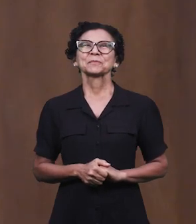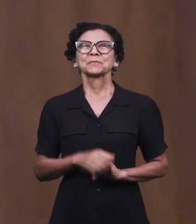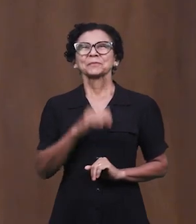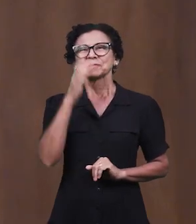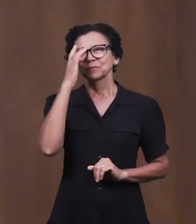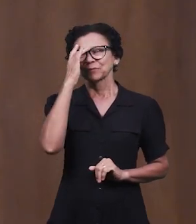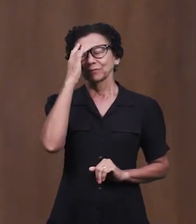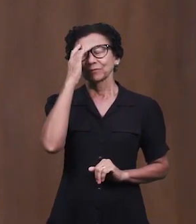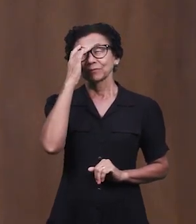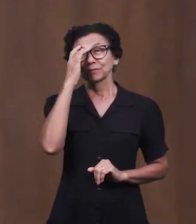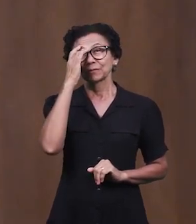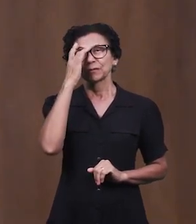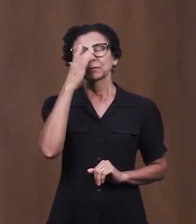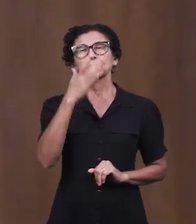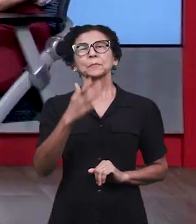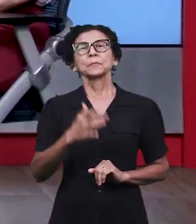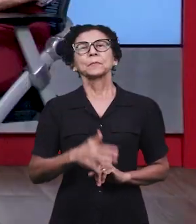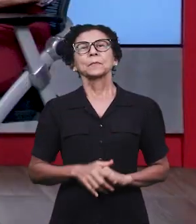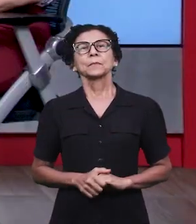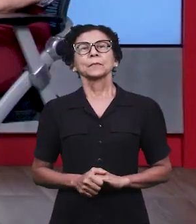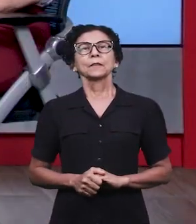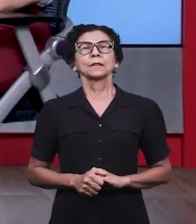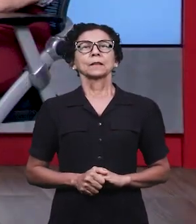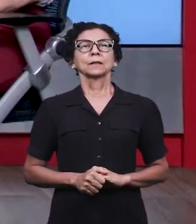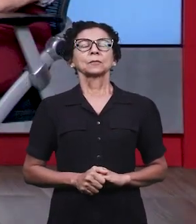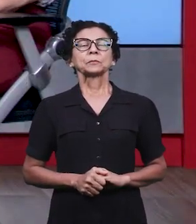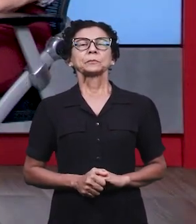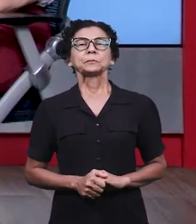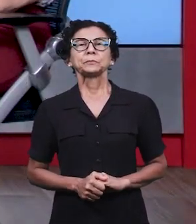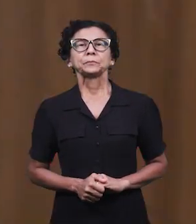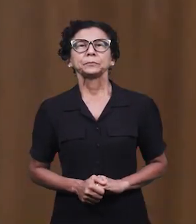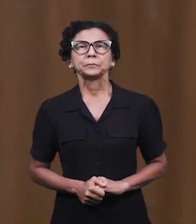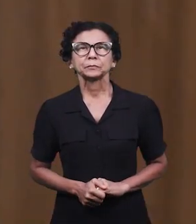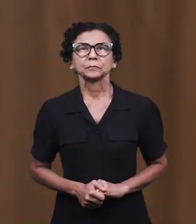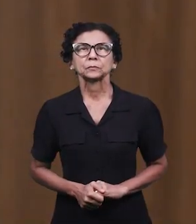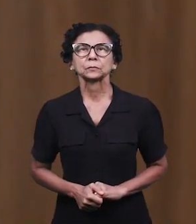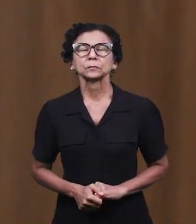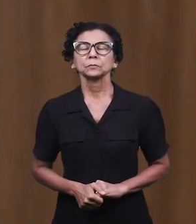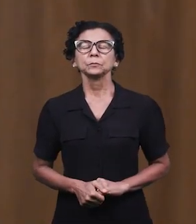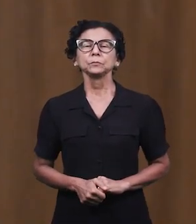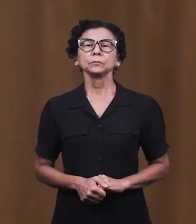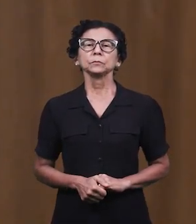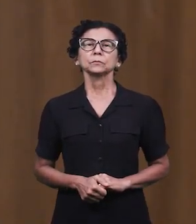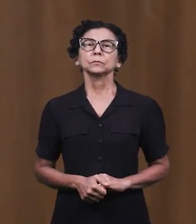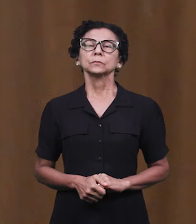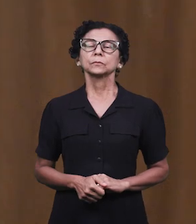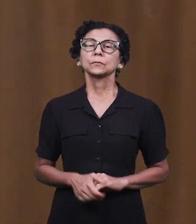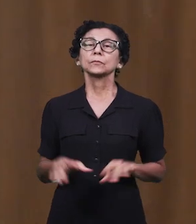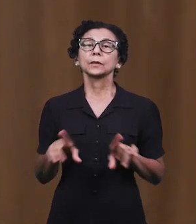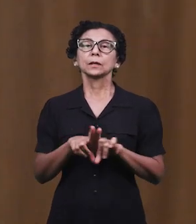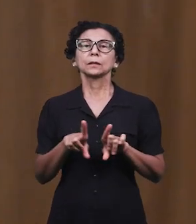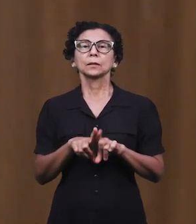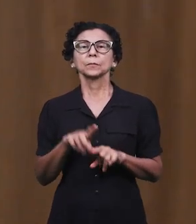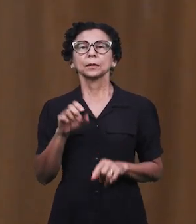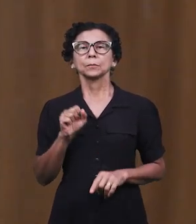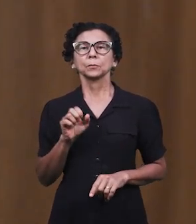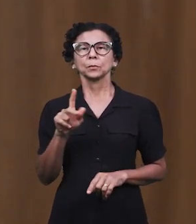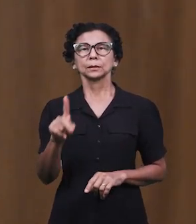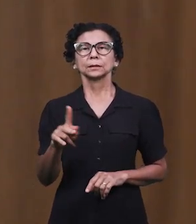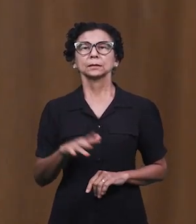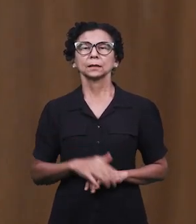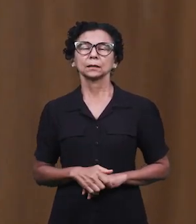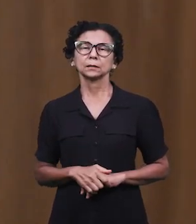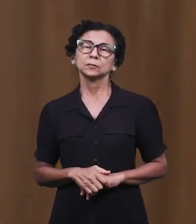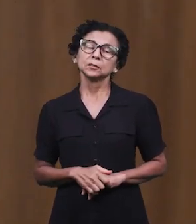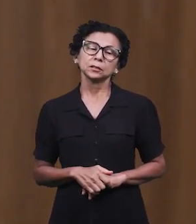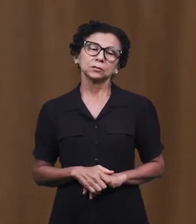né? Leonice, sim. me permite, existe também, que é importante a gente mencionar, a aposentadoria por incapacidade